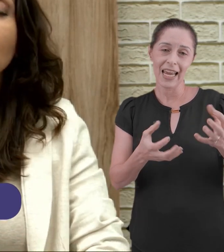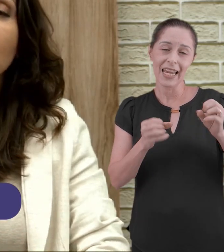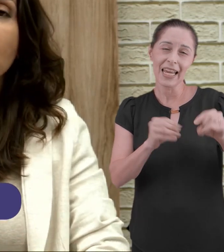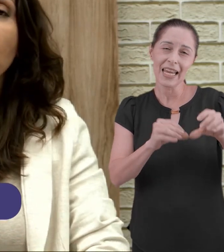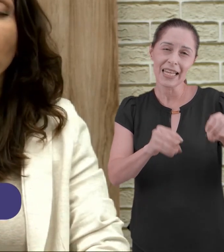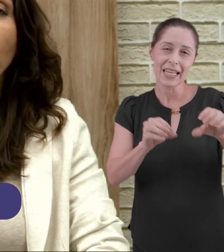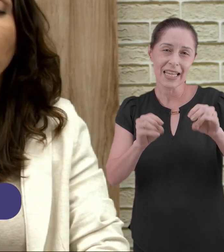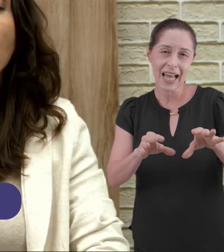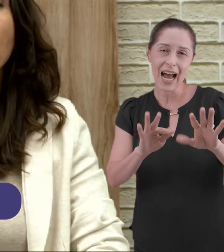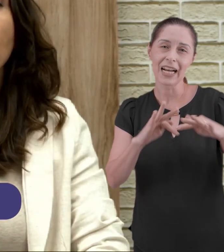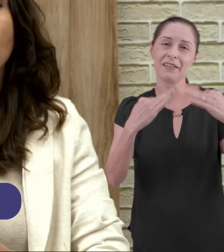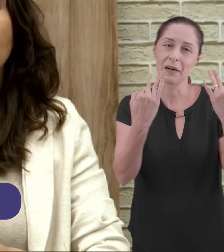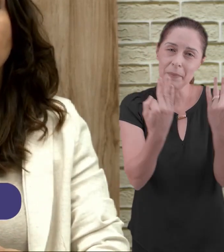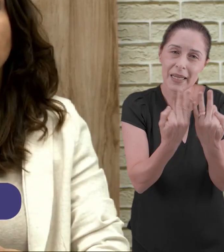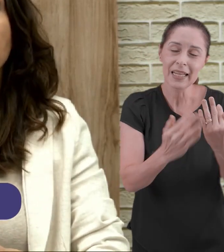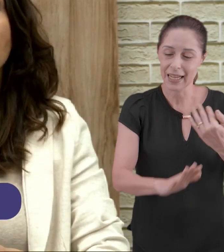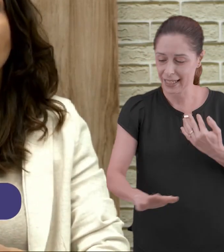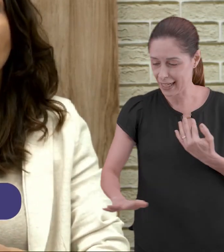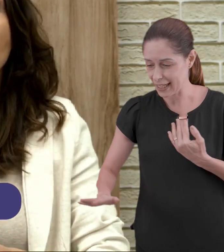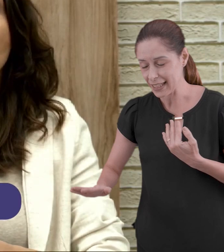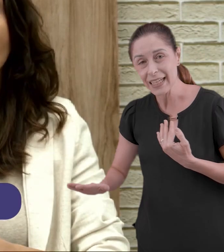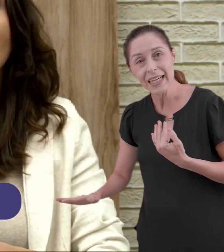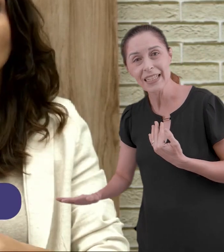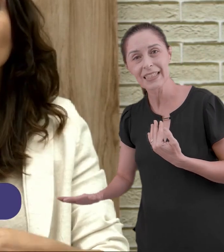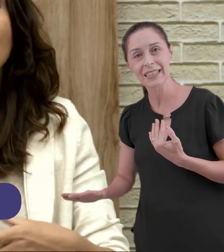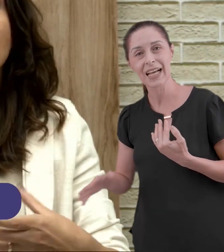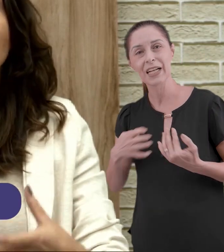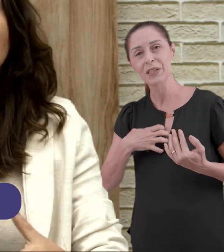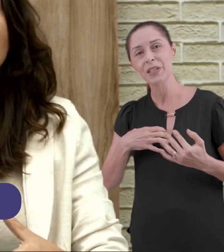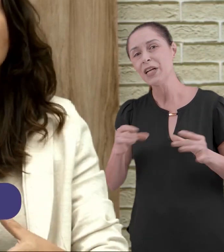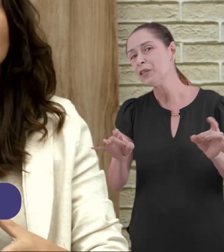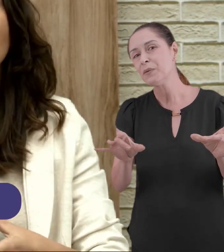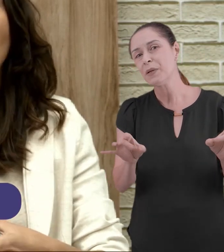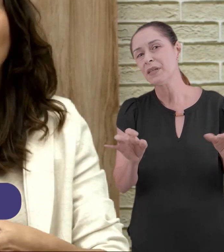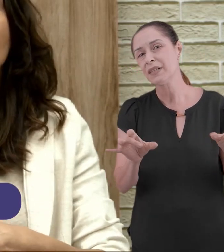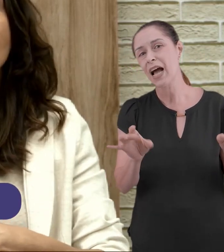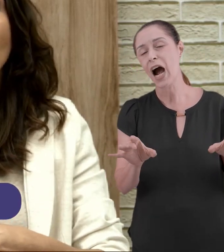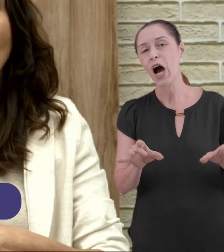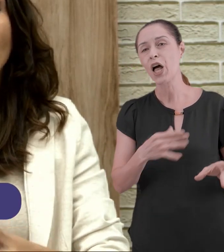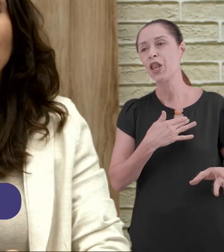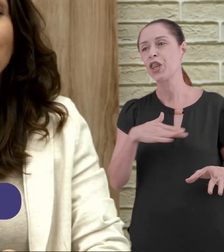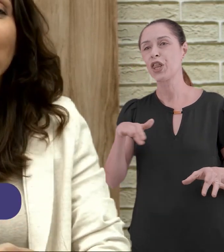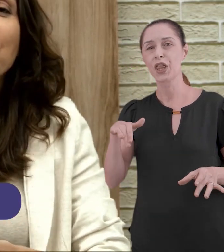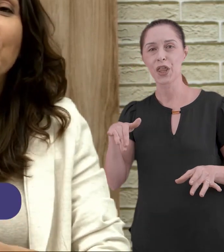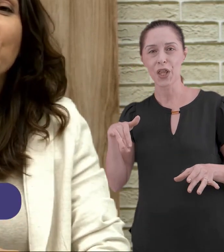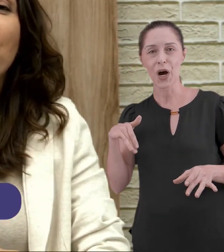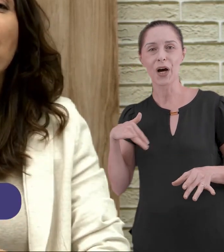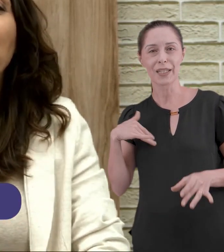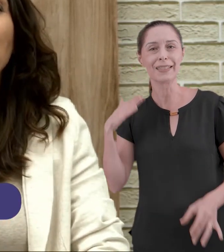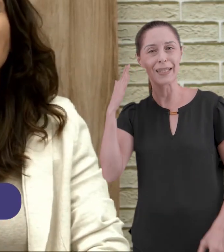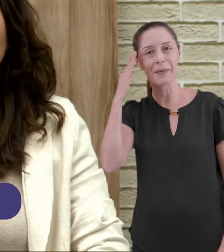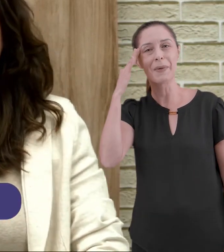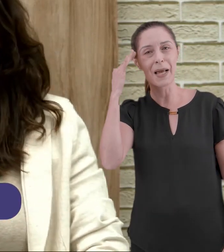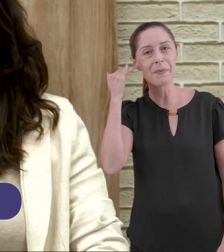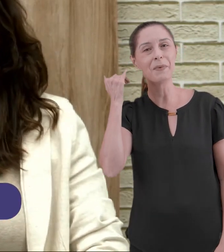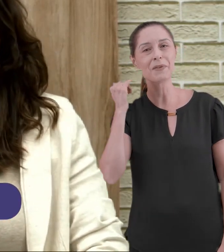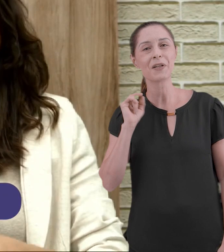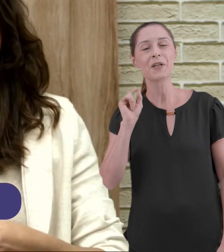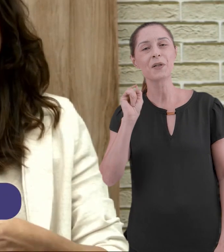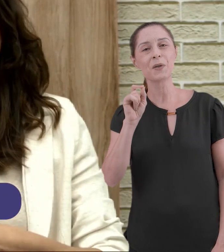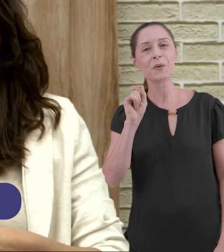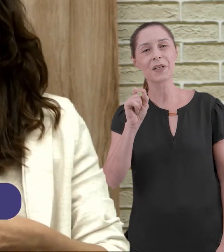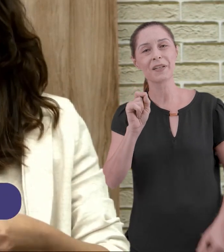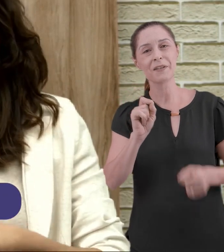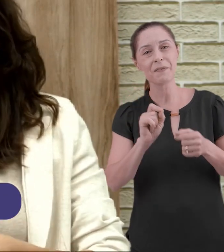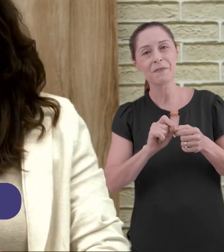atenda a criança, né? A gente fala muito das mães, mas o que mais deixa a mãe feliz